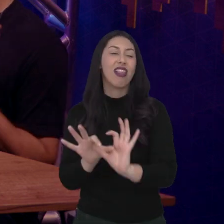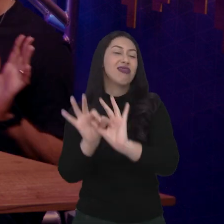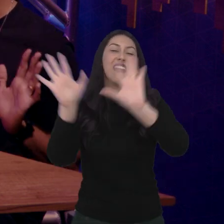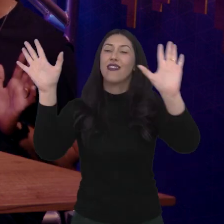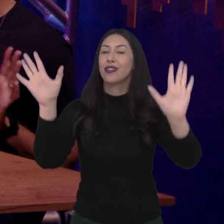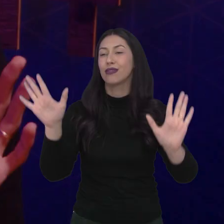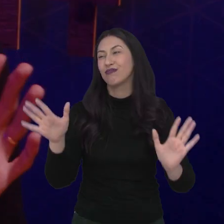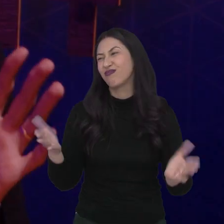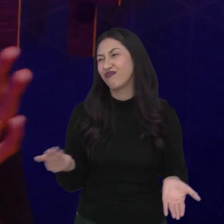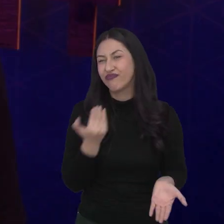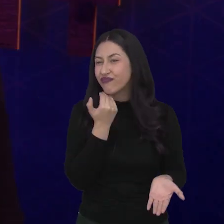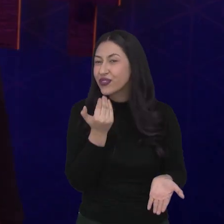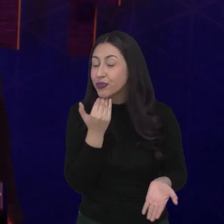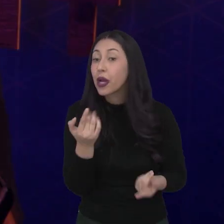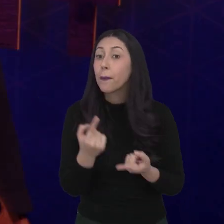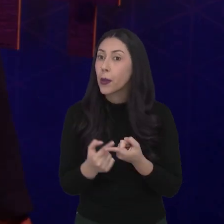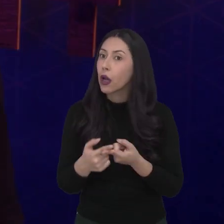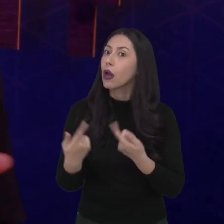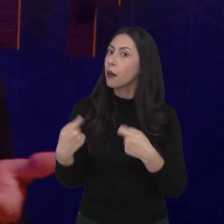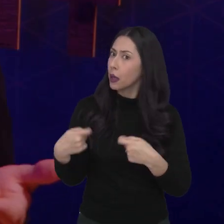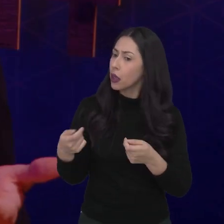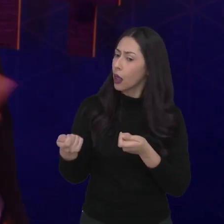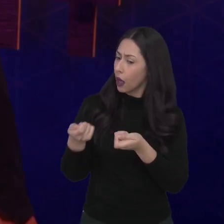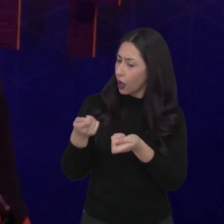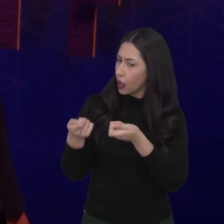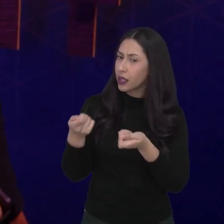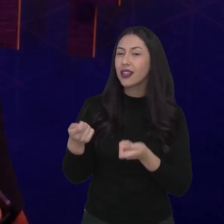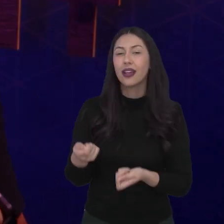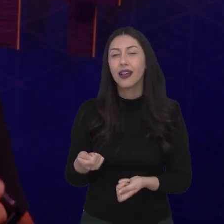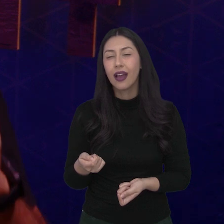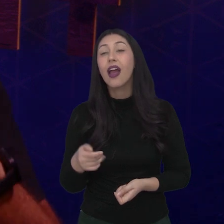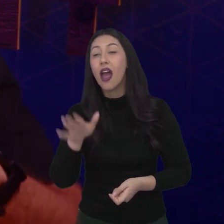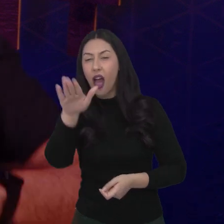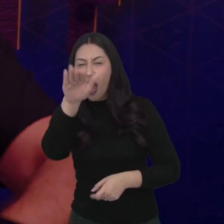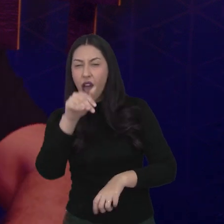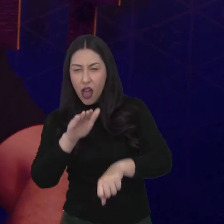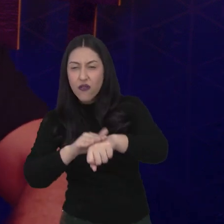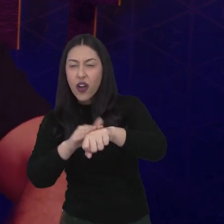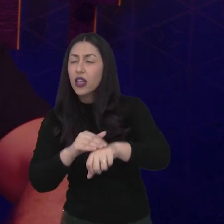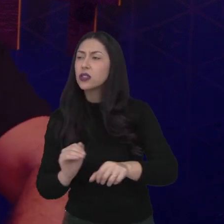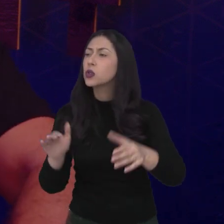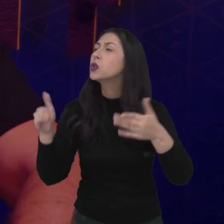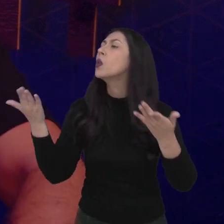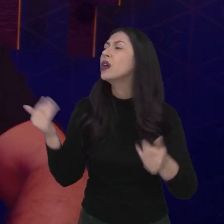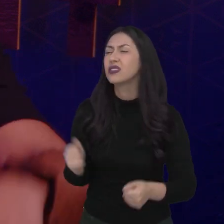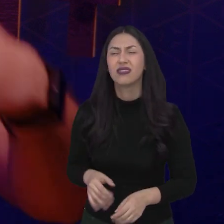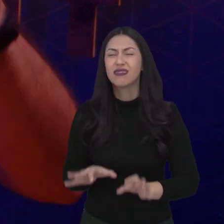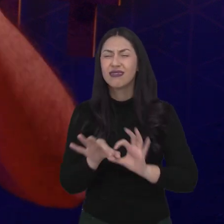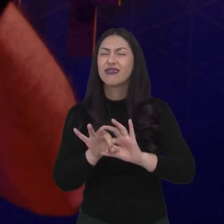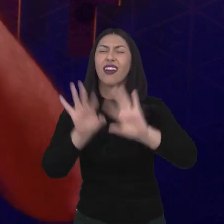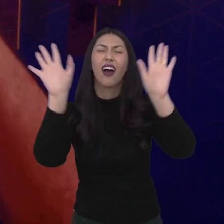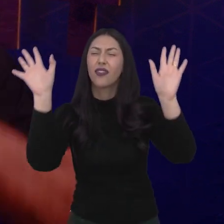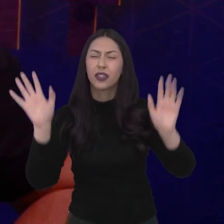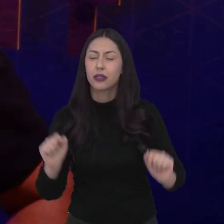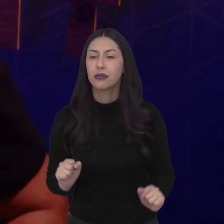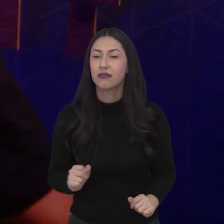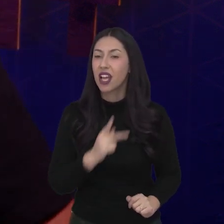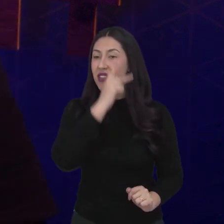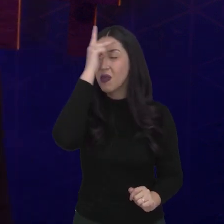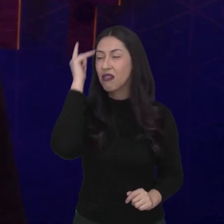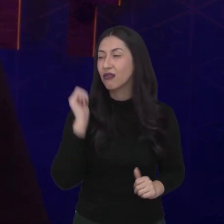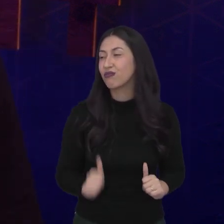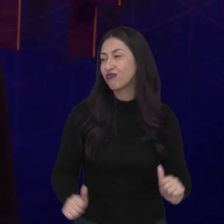funcionários soltos não funciona, porque você precisa ter um estímulo. Então não é tipo assim, faz isso aqui para mim, para quando? Não, quando